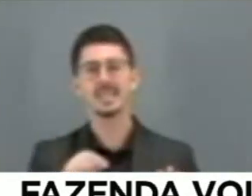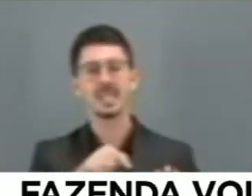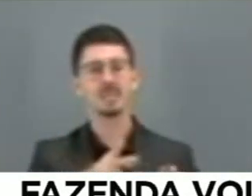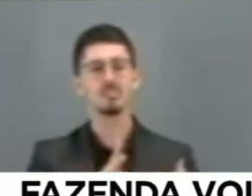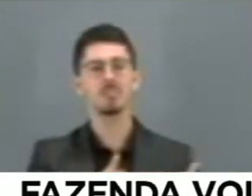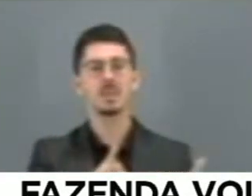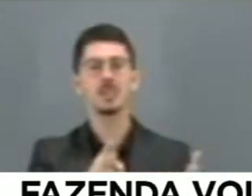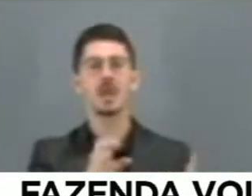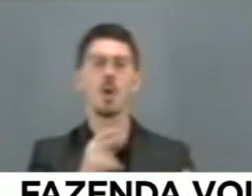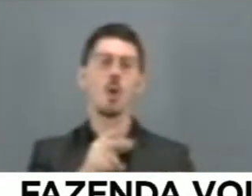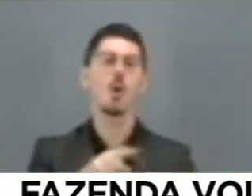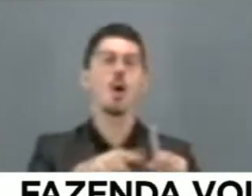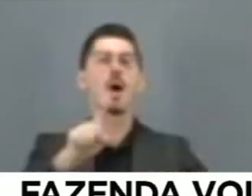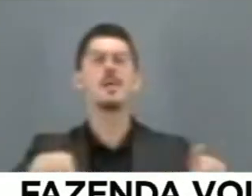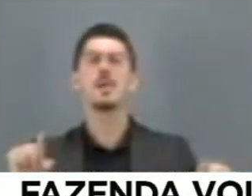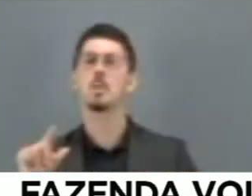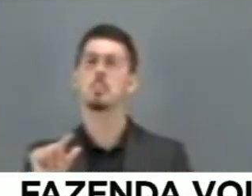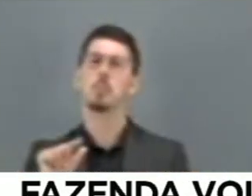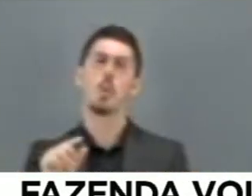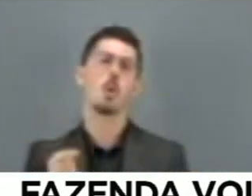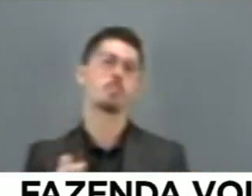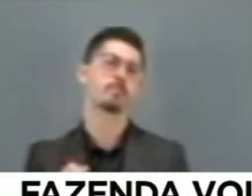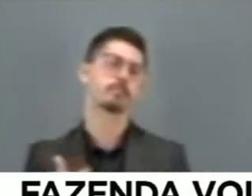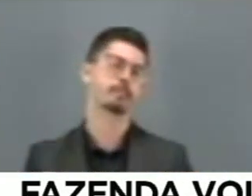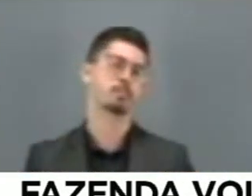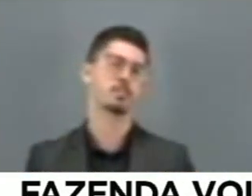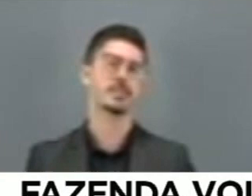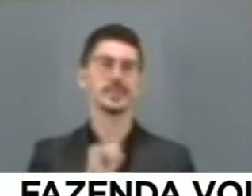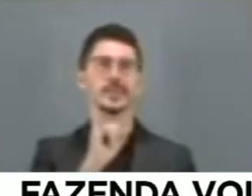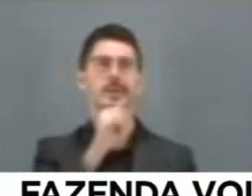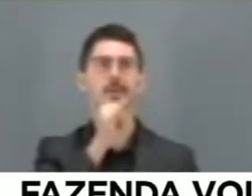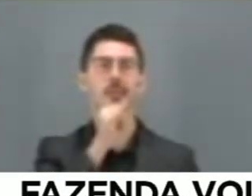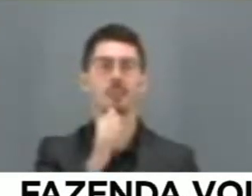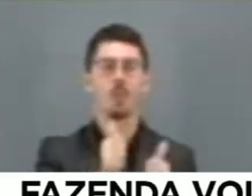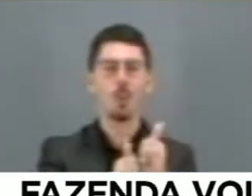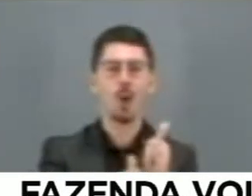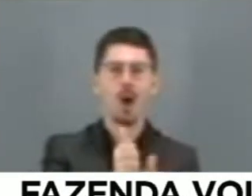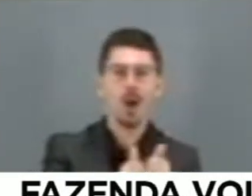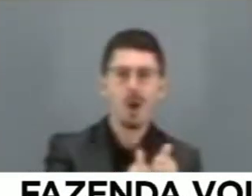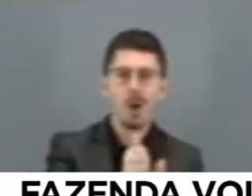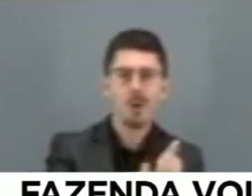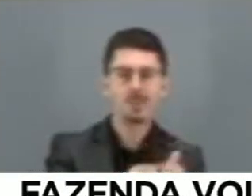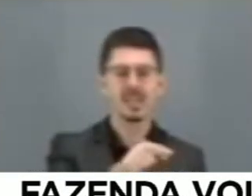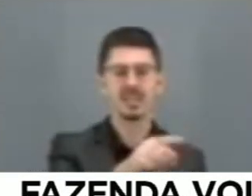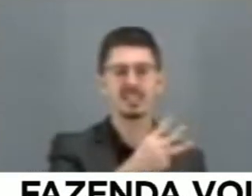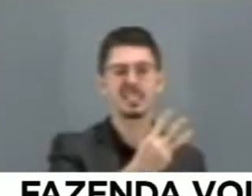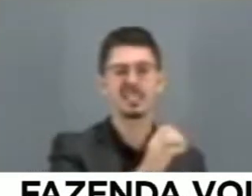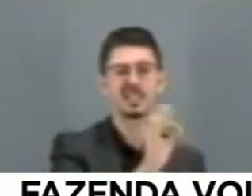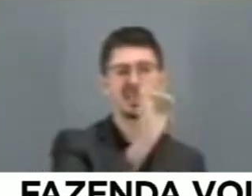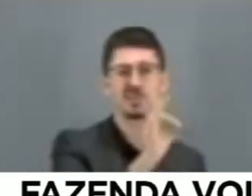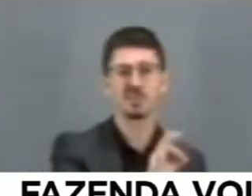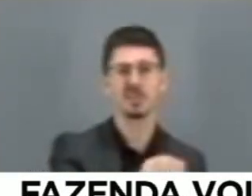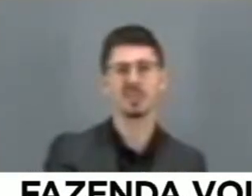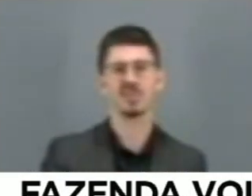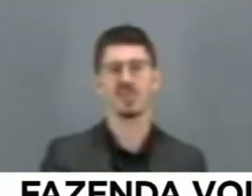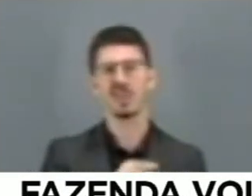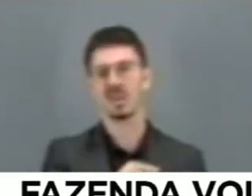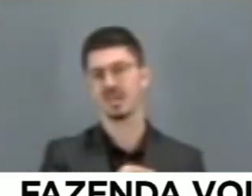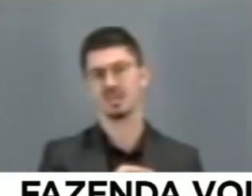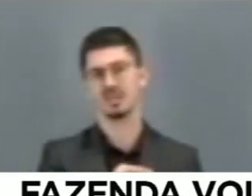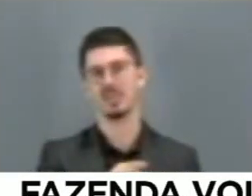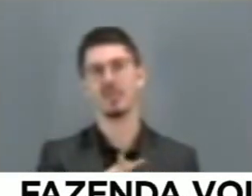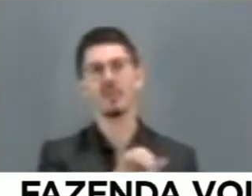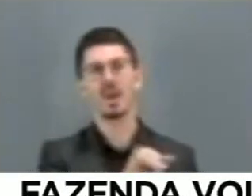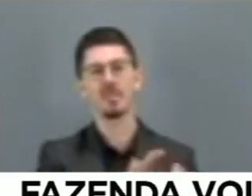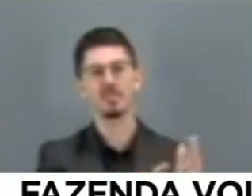variar muito pouco. Então, se o preço do arroz, por exemplo, cair em torno de 30%, não se espera que a demanda de arroz